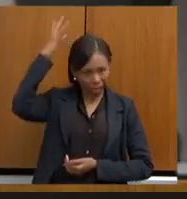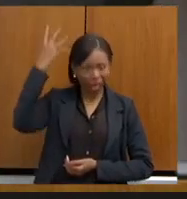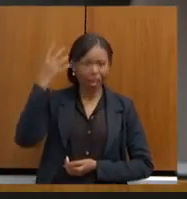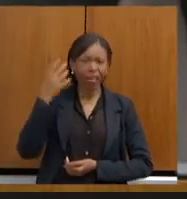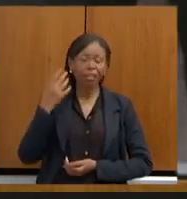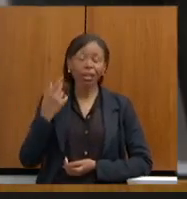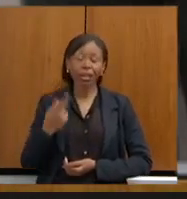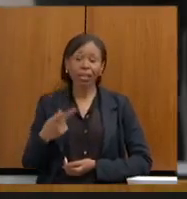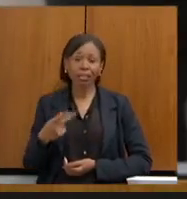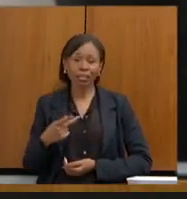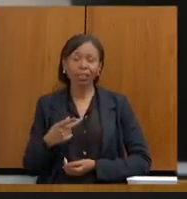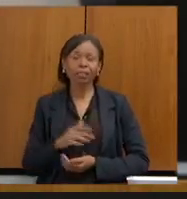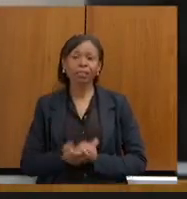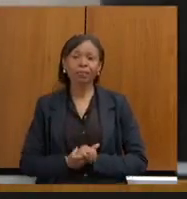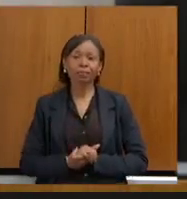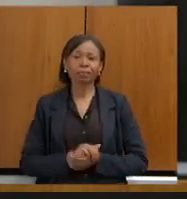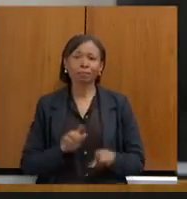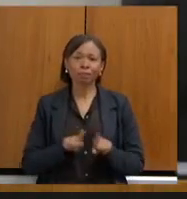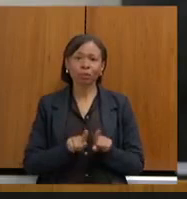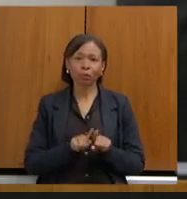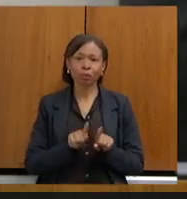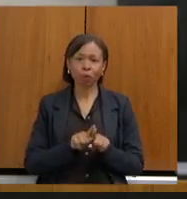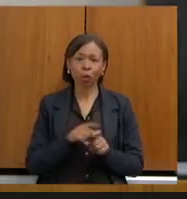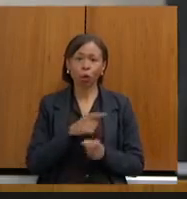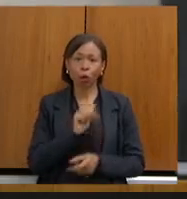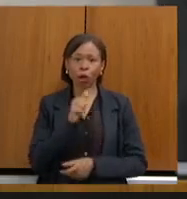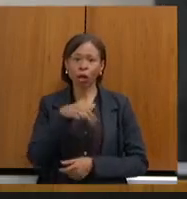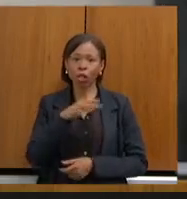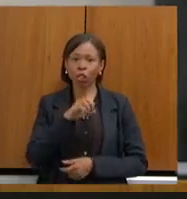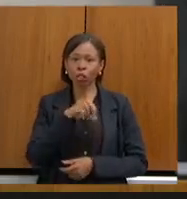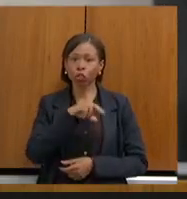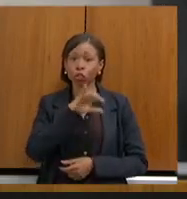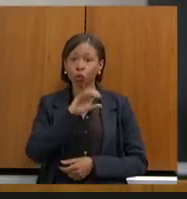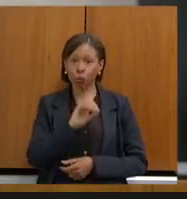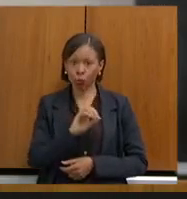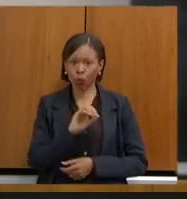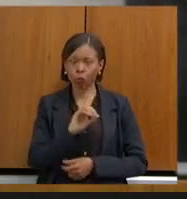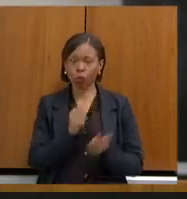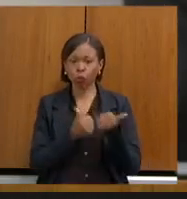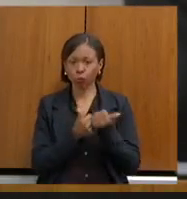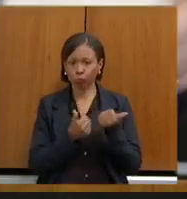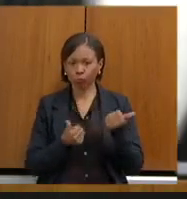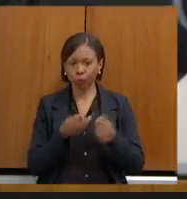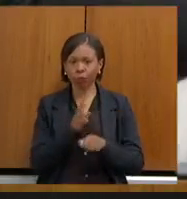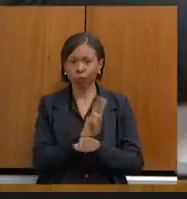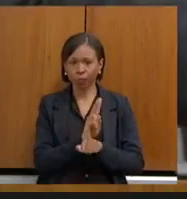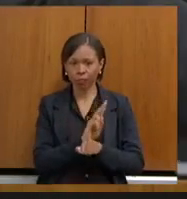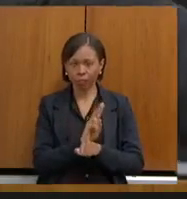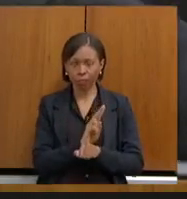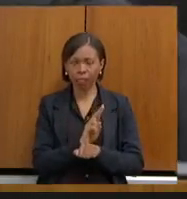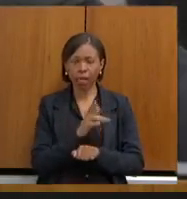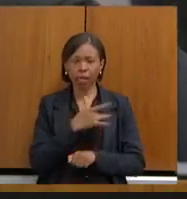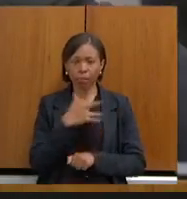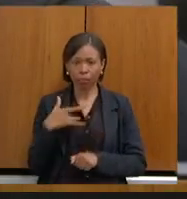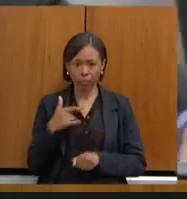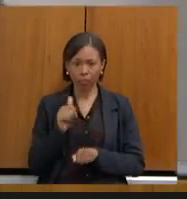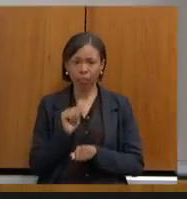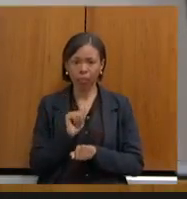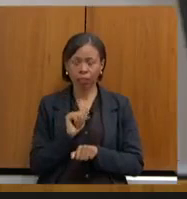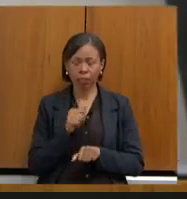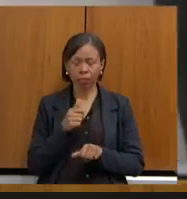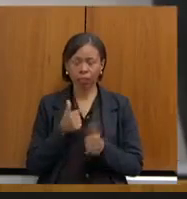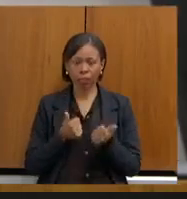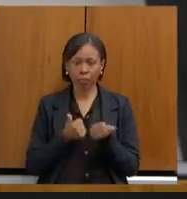e também do tenente-coronel PM Antônio Carvalho de Melo Rocha o chefe da assessoria de assistência à saúde do Corpo de